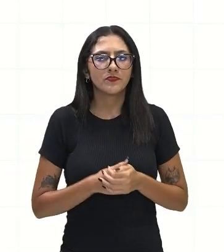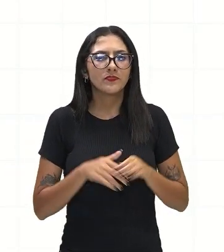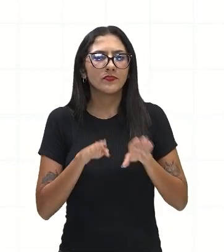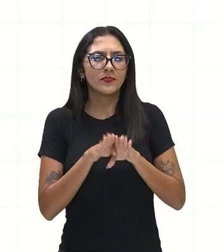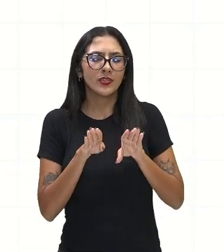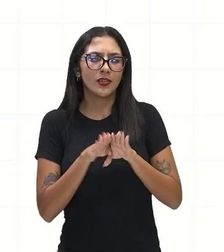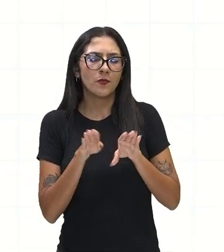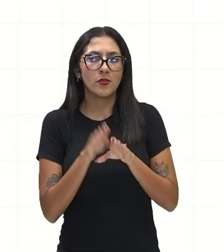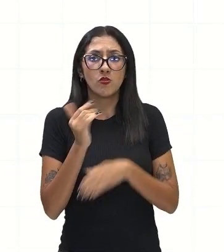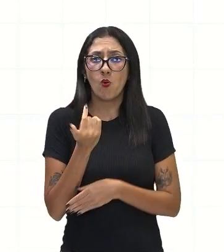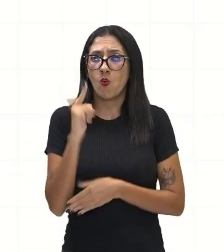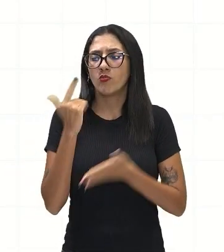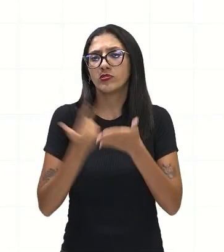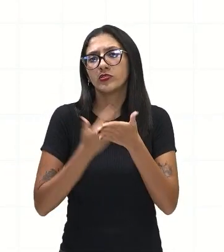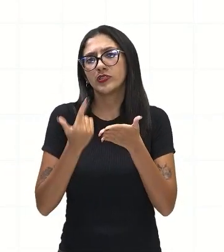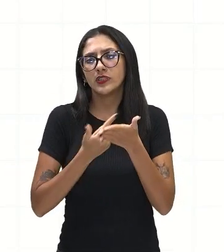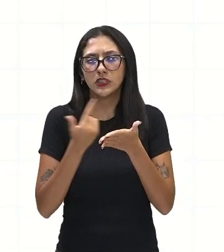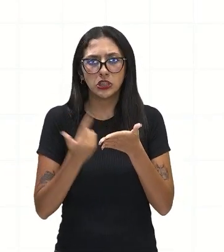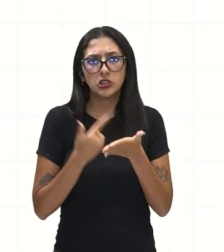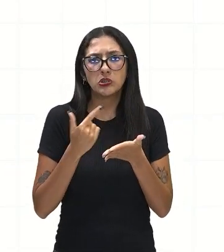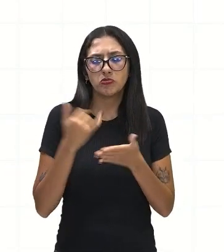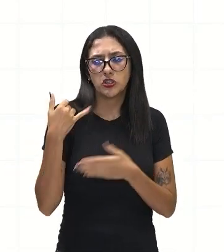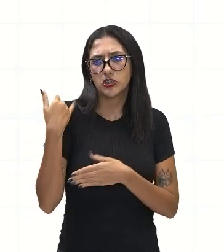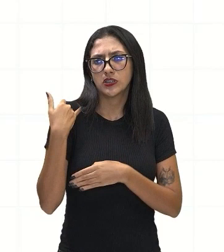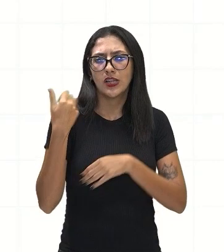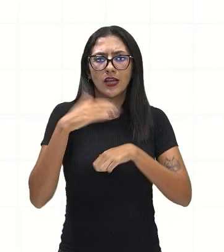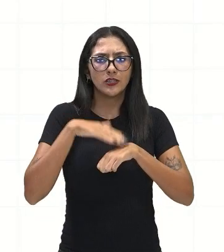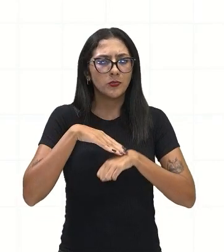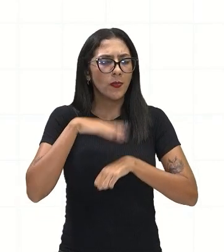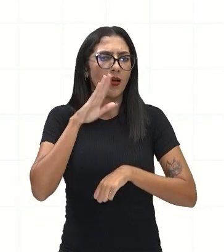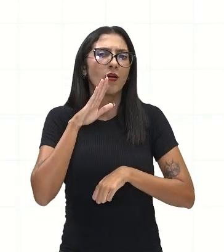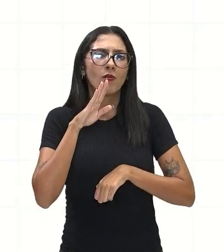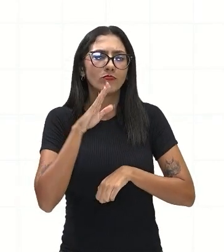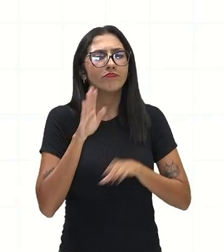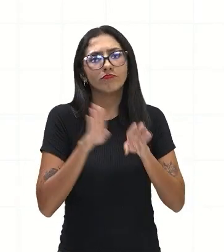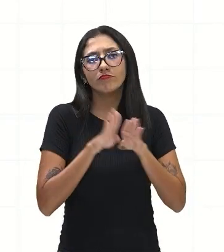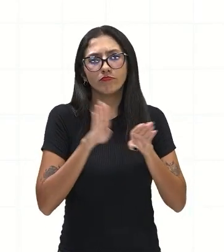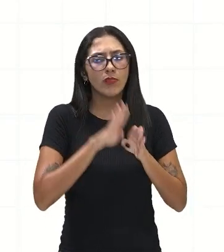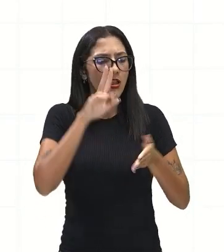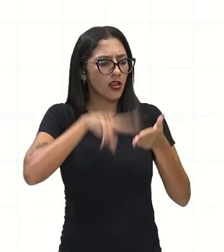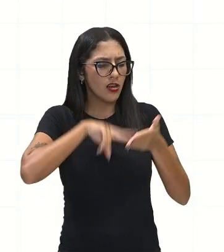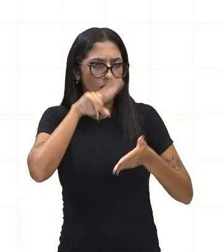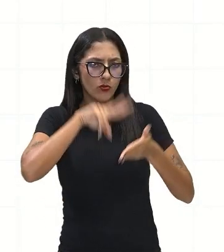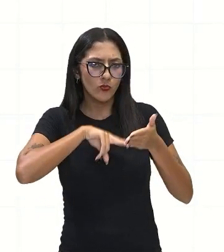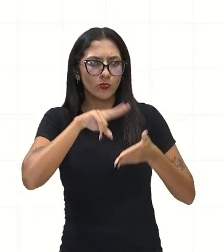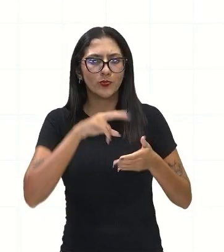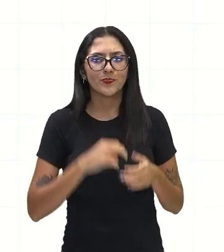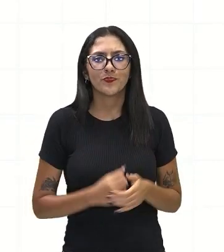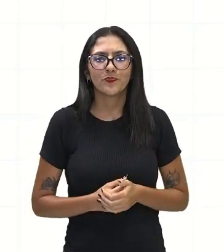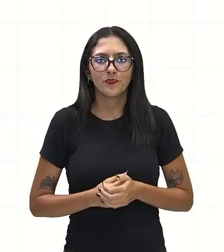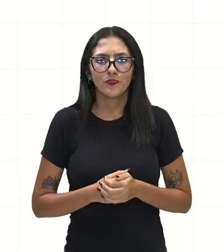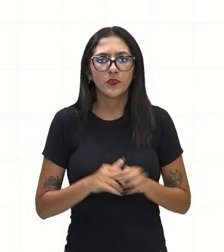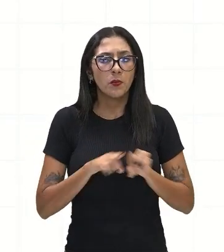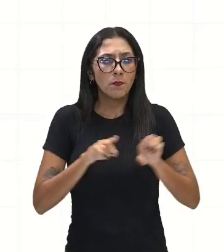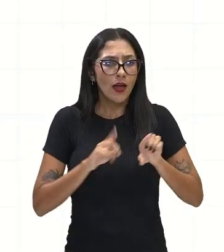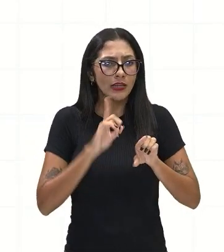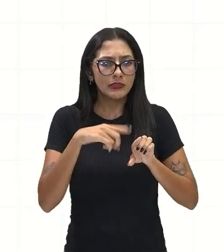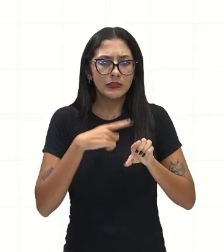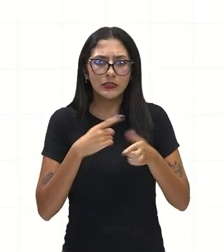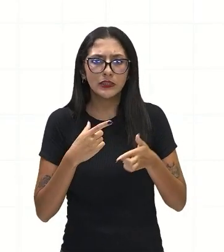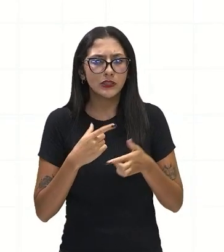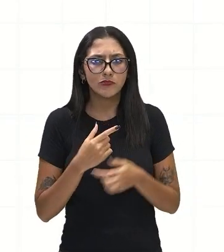os de adultos. Li os livros de história infantis e li os livros de história adultos. Mas estes não